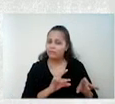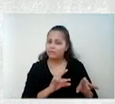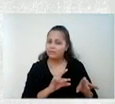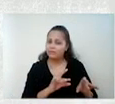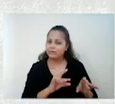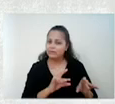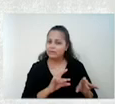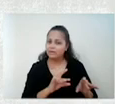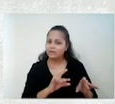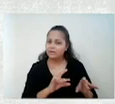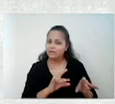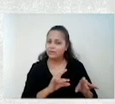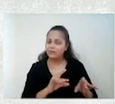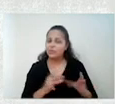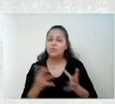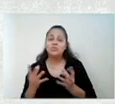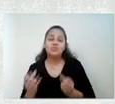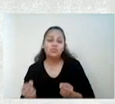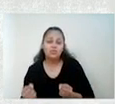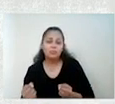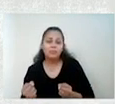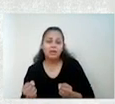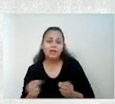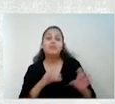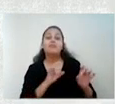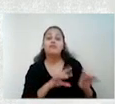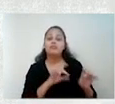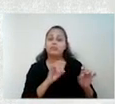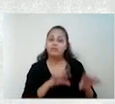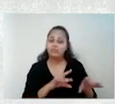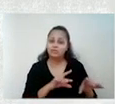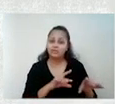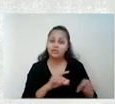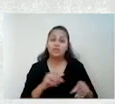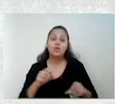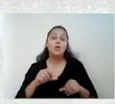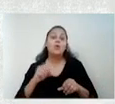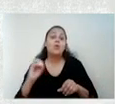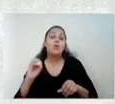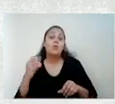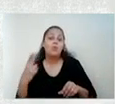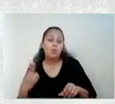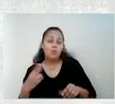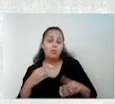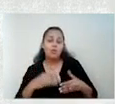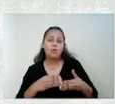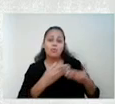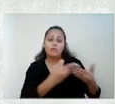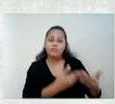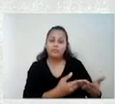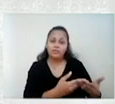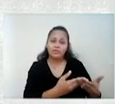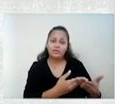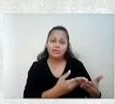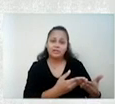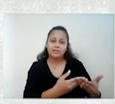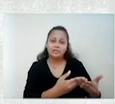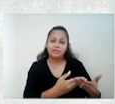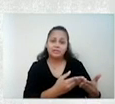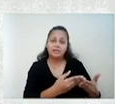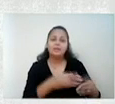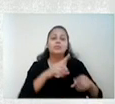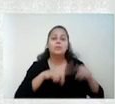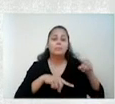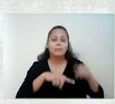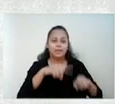excedentes. O que sobrava eles comercializavam, né, dos feudos, ou oferecendo mercadorias e bens que eram